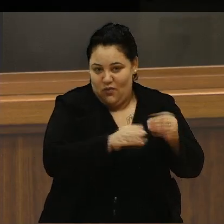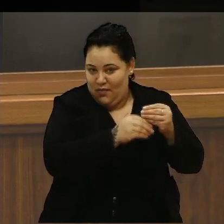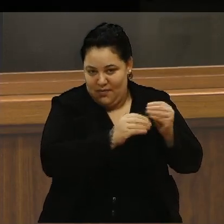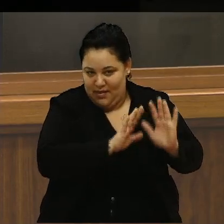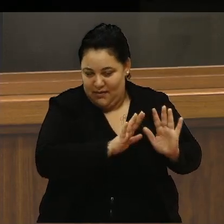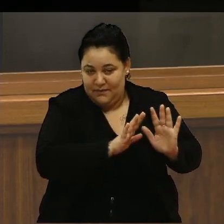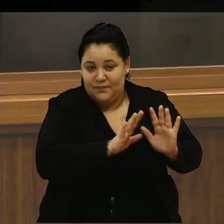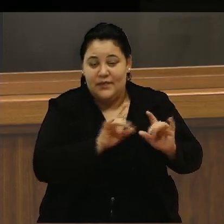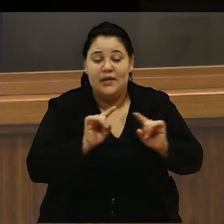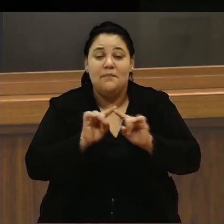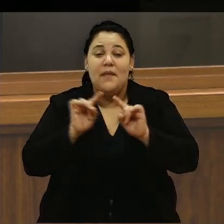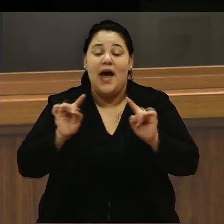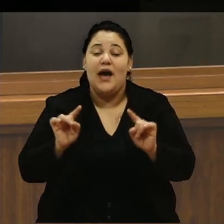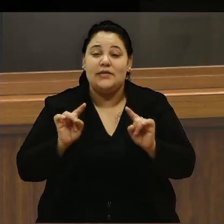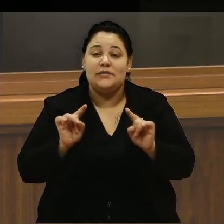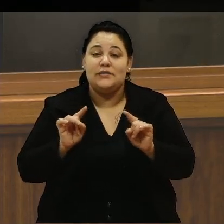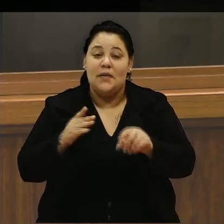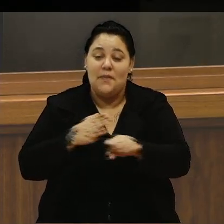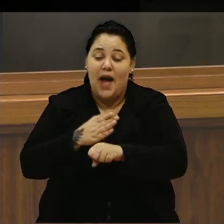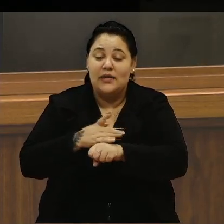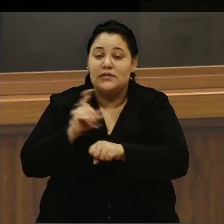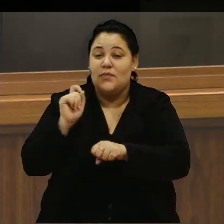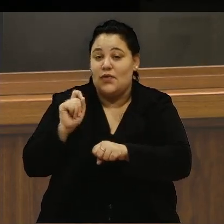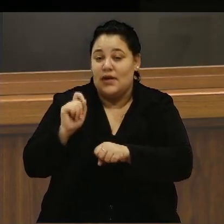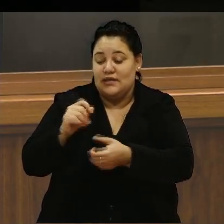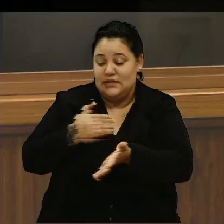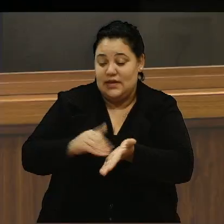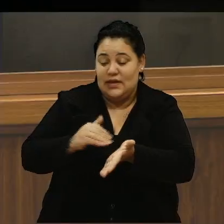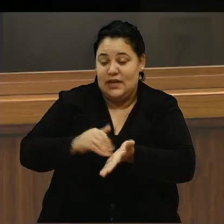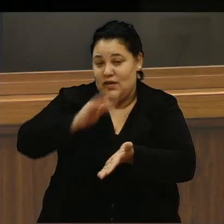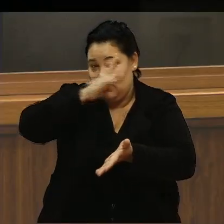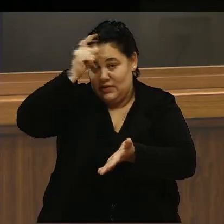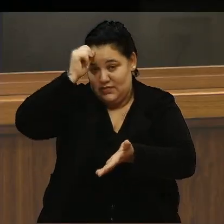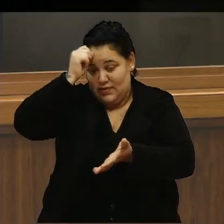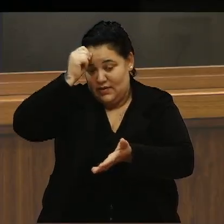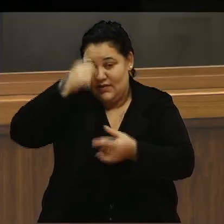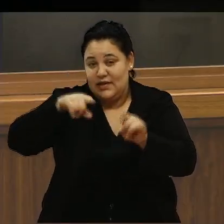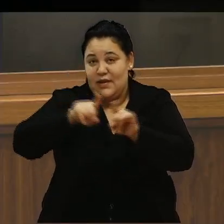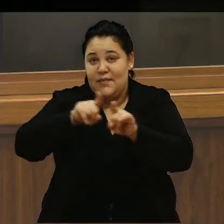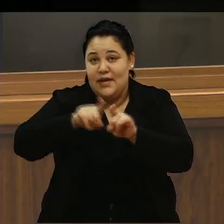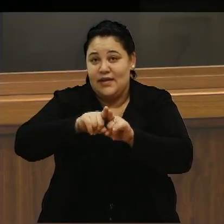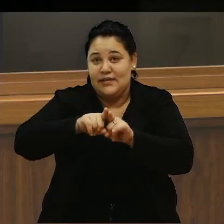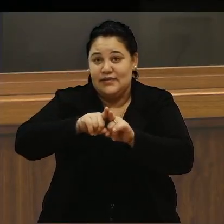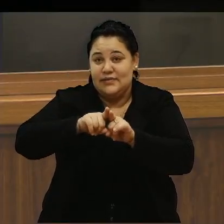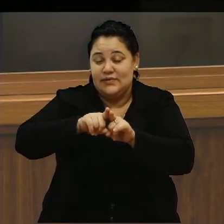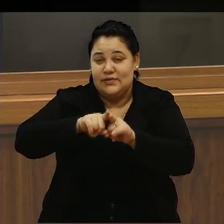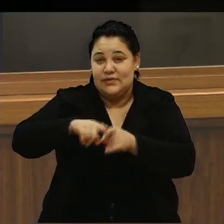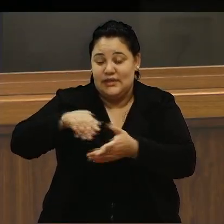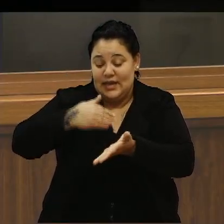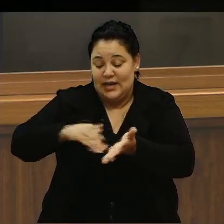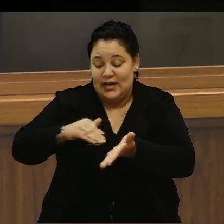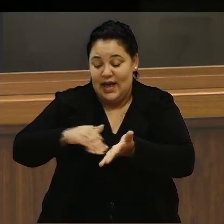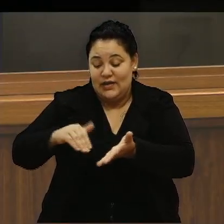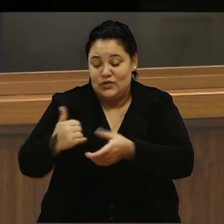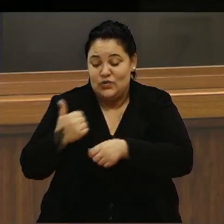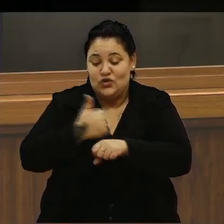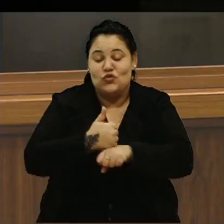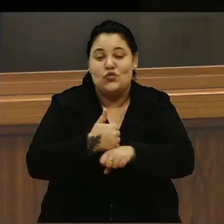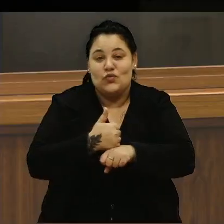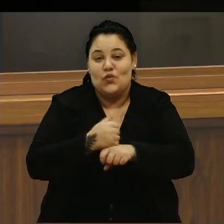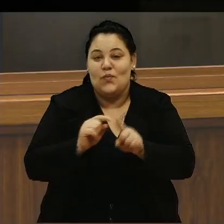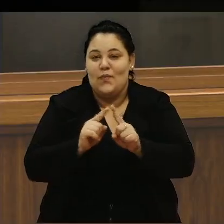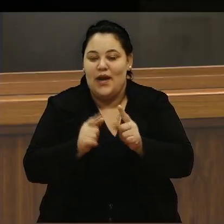Só que inclui hoje o secretário municipal e o secretário adjunto. Mas quando nós trabalhamos a questão